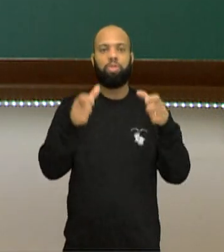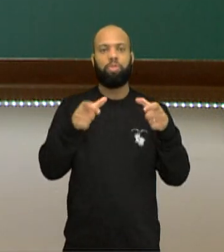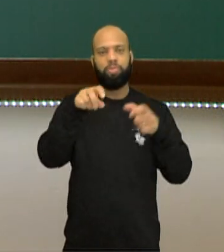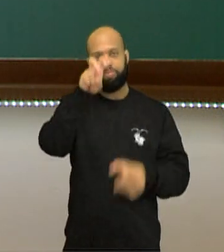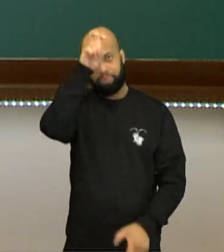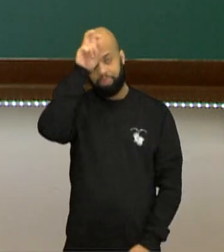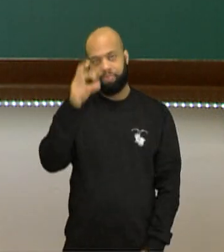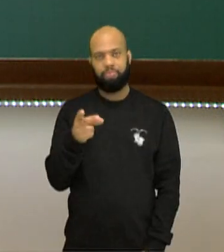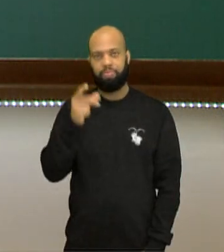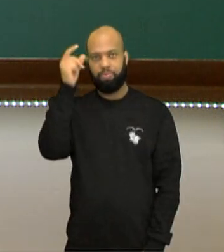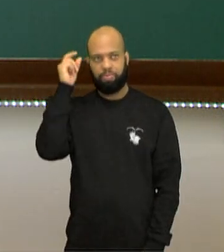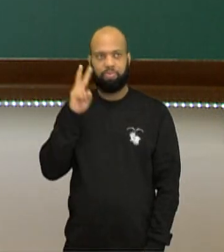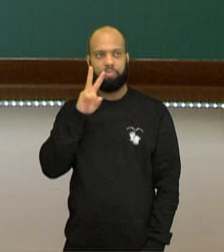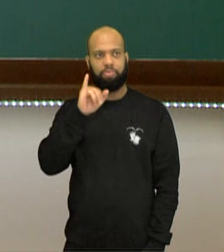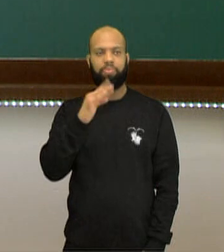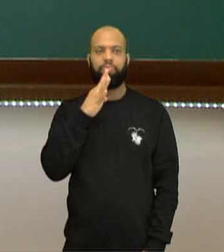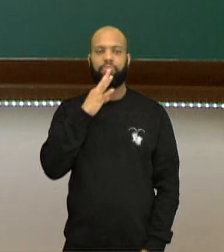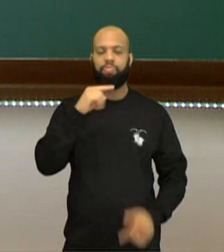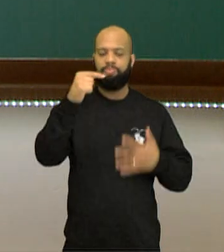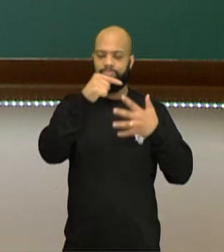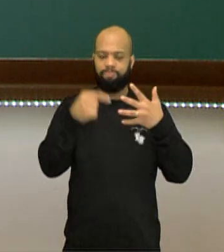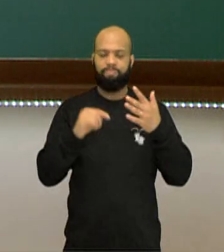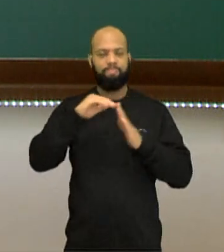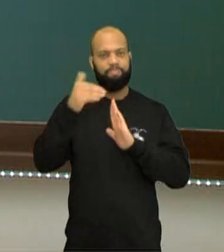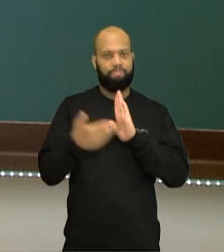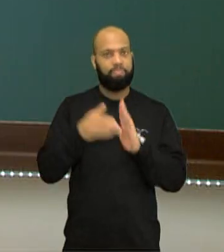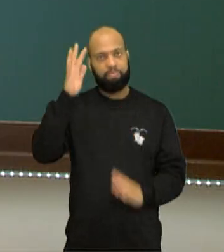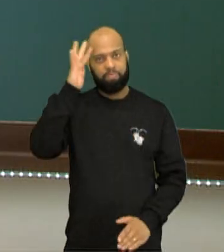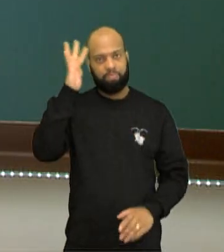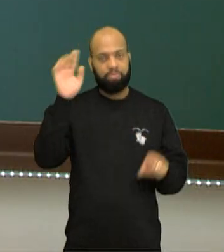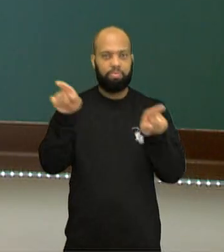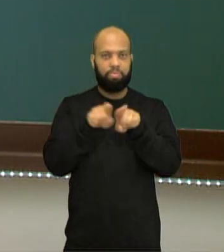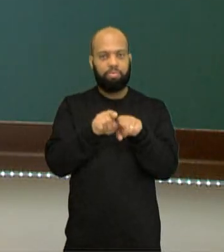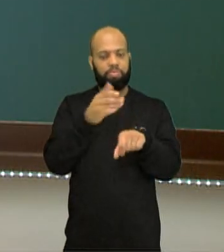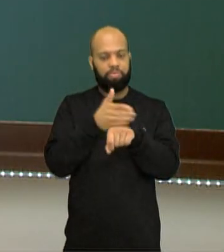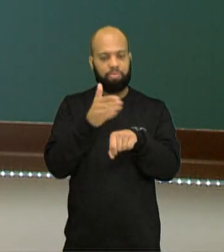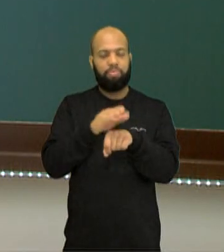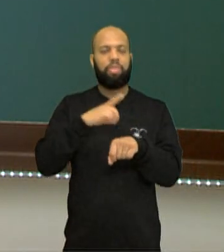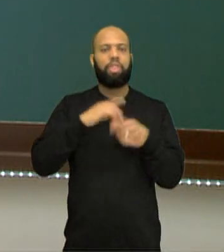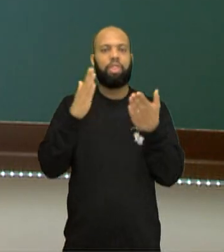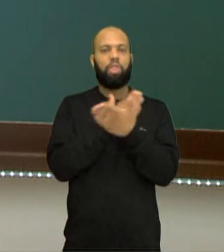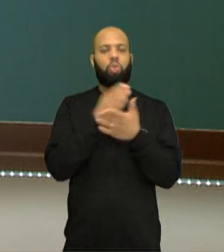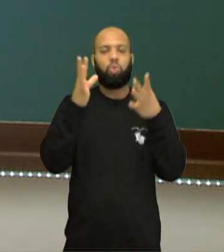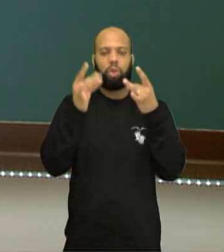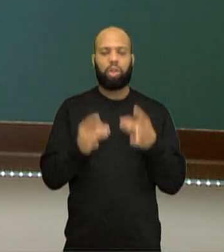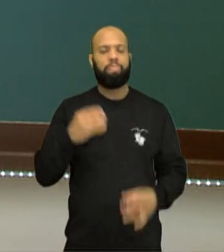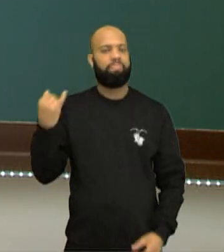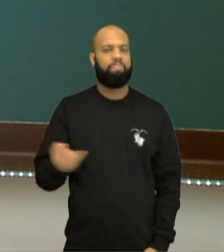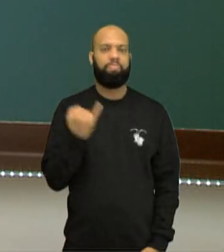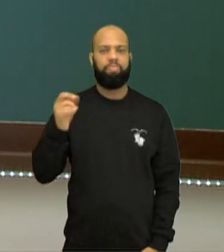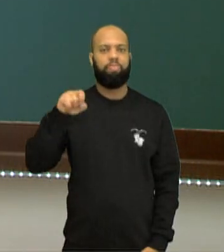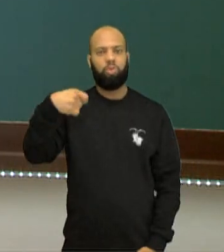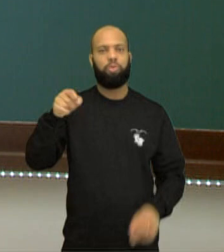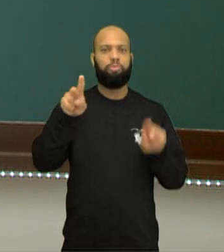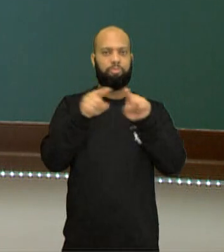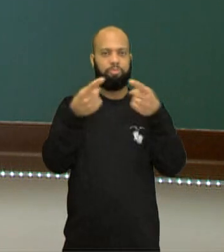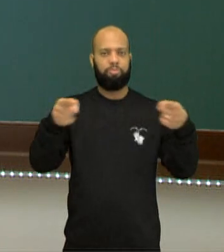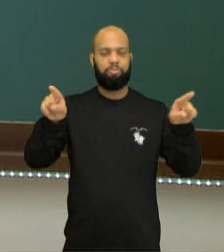Então a gente vai conhecer todos os seus aspectos teóricos e práticos. Vamos trazer alguns detalhes bem importantes com relação à música.